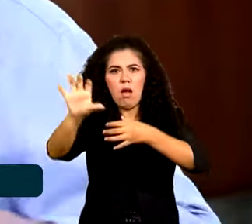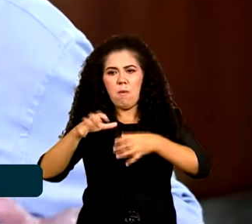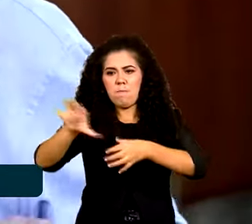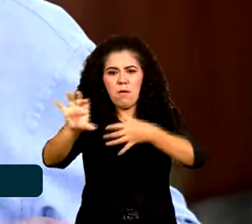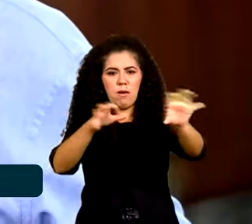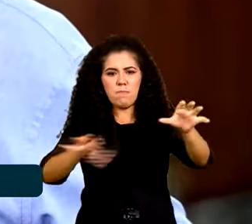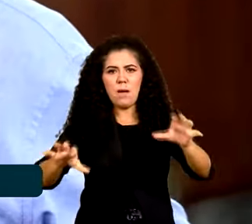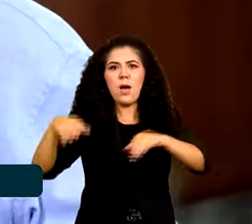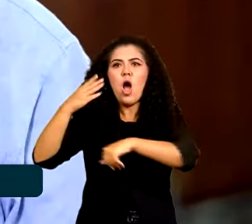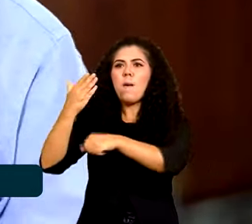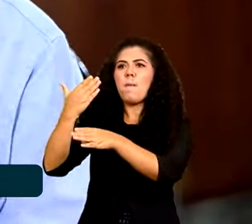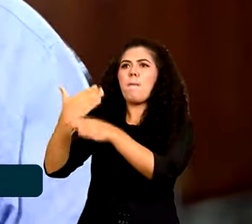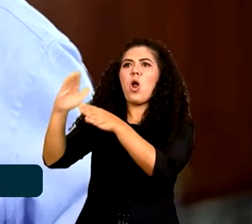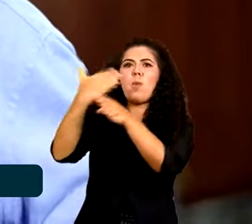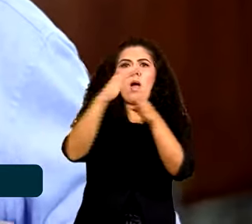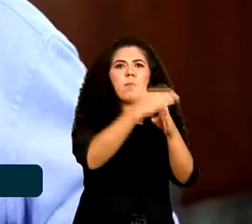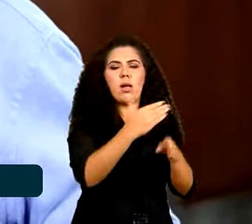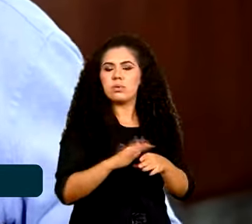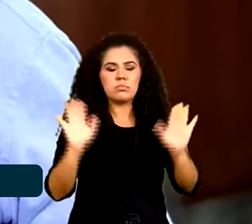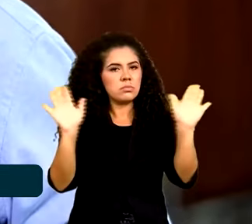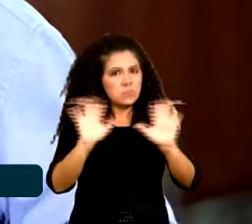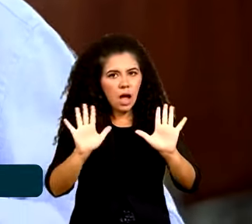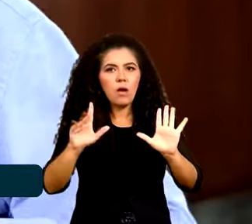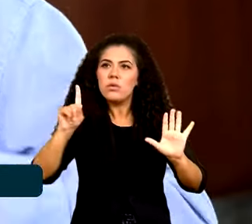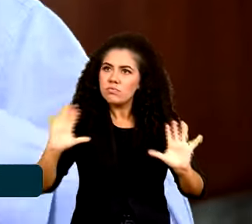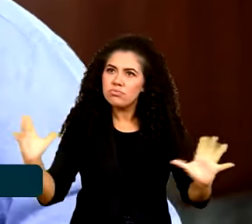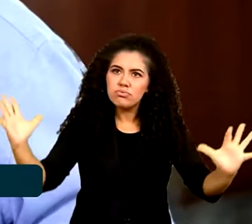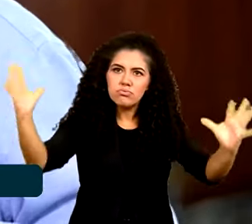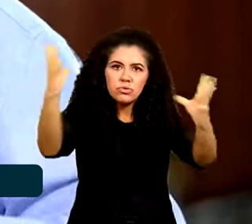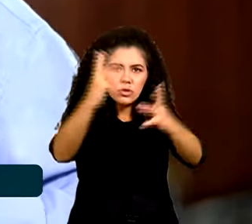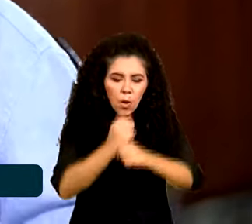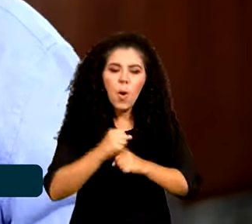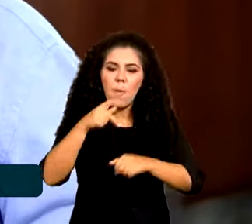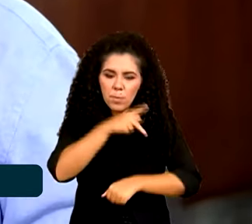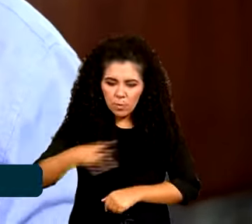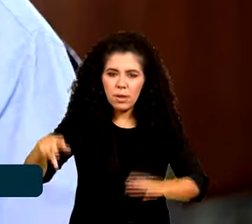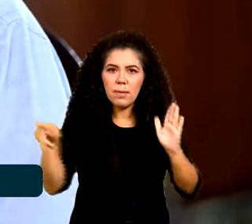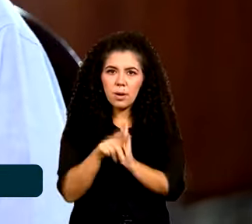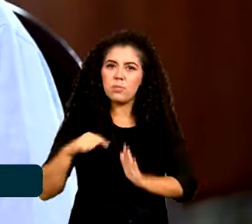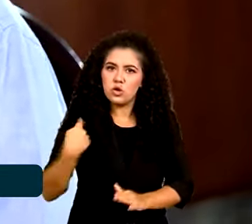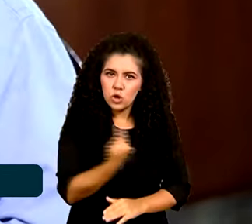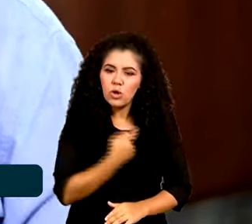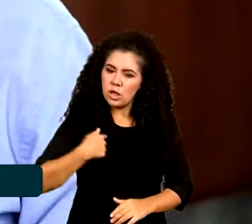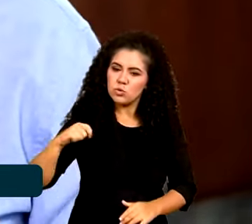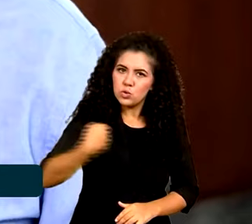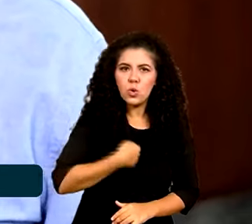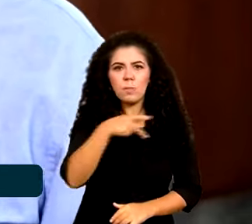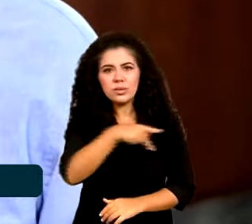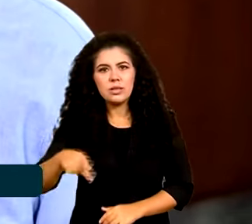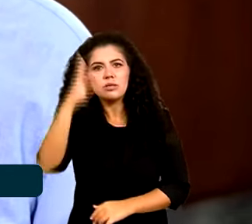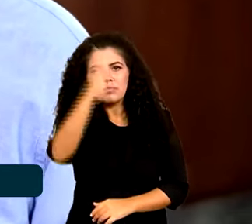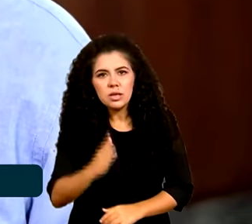é um problema do Brasil eu sou presidente do Brasil e nós vamos cuidar de Todo Mundo em igualdade de condições fazendo aquilo que o